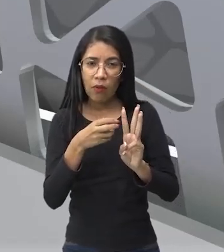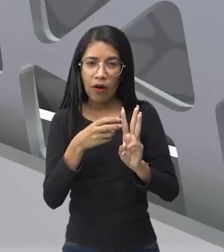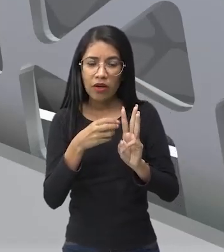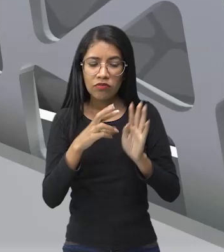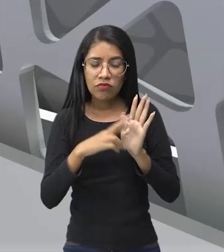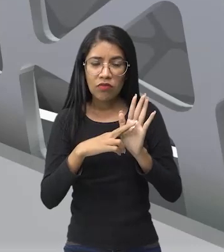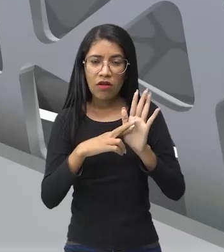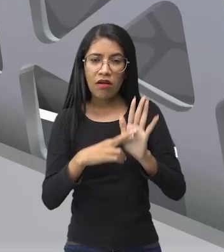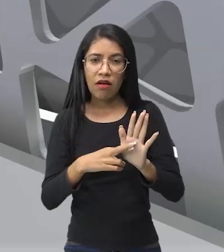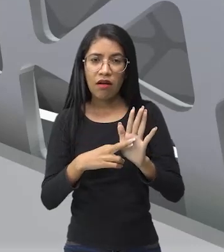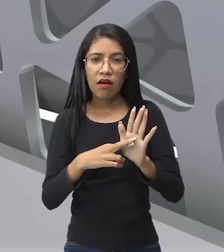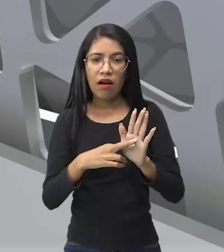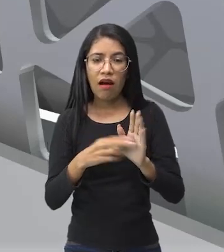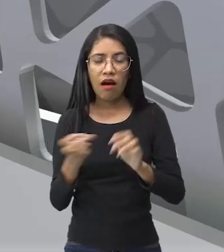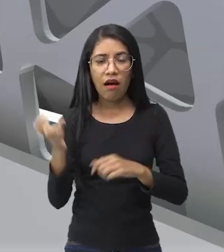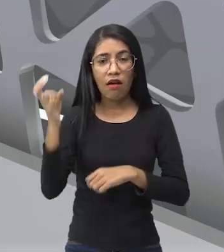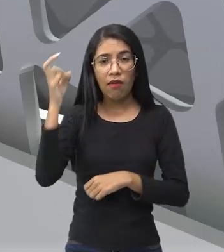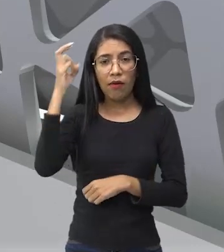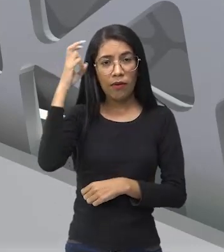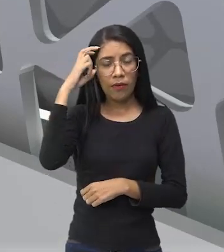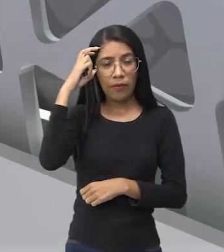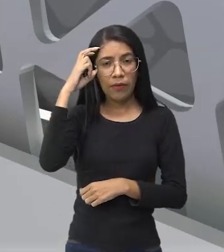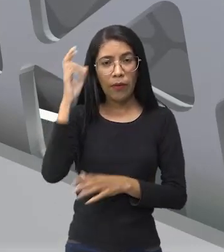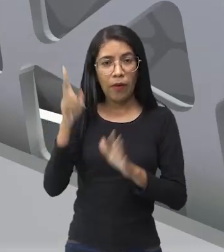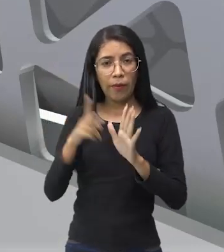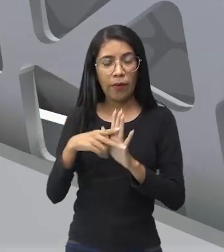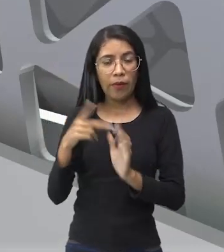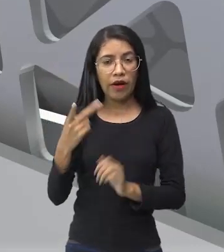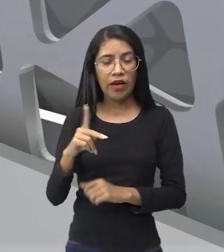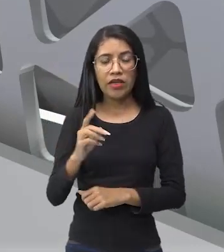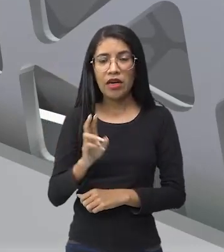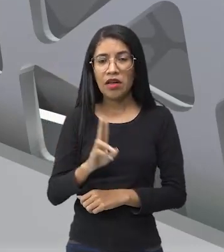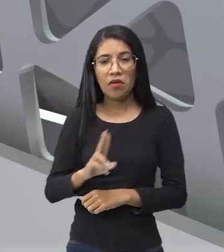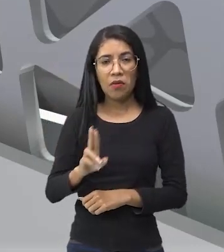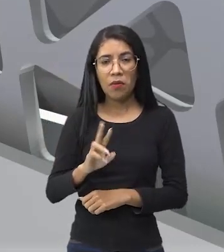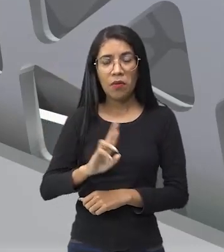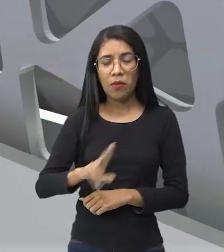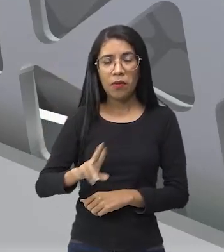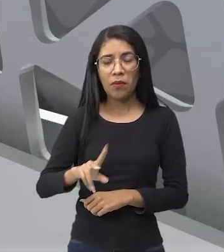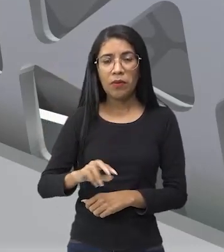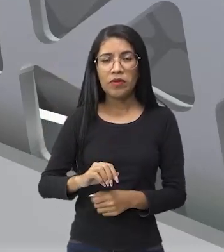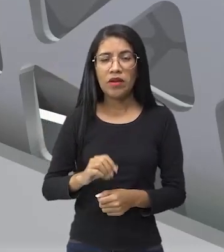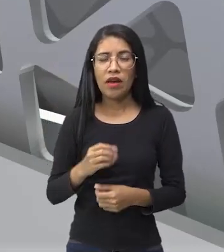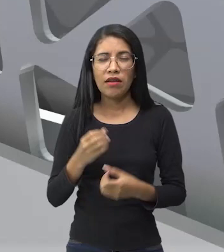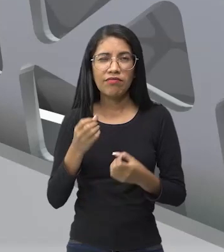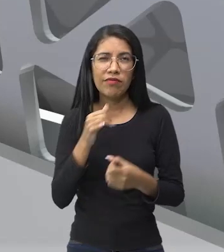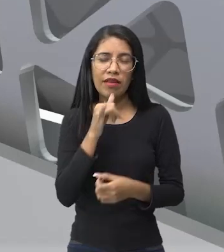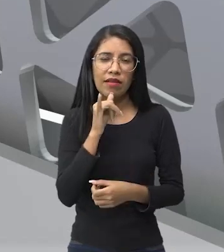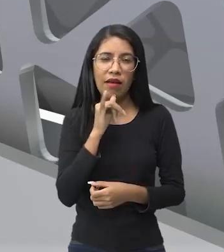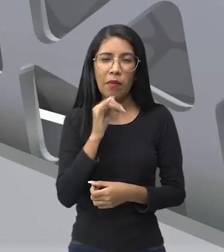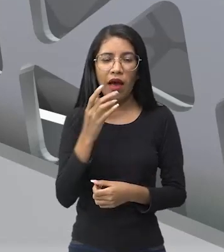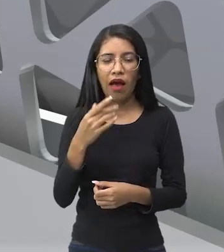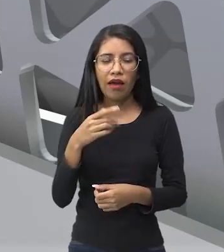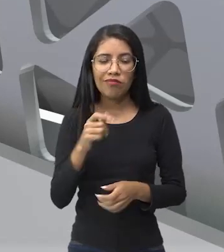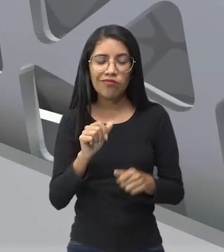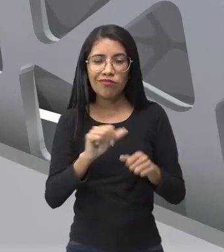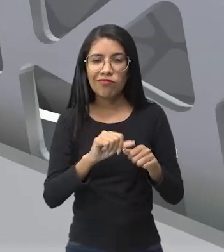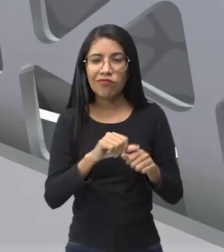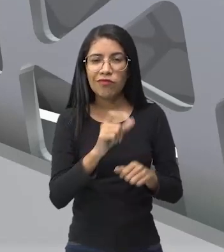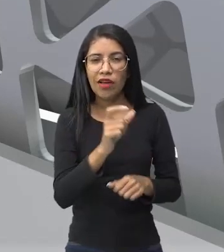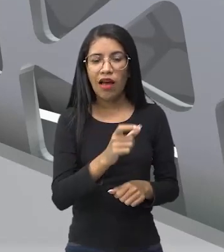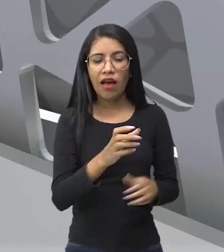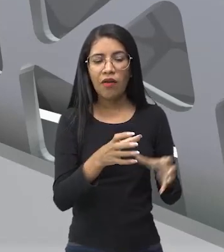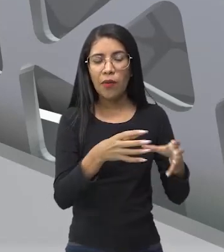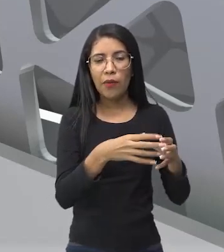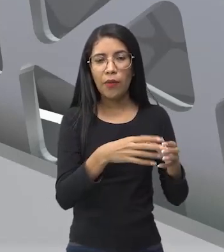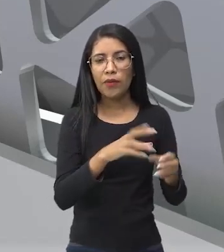para representar a questão cultural, eles não fazem, eu vou fazer isso porque eu sou dessa etnia.